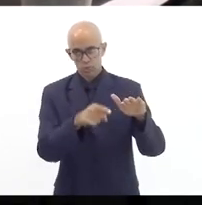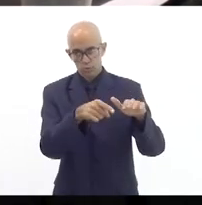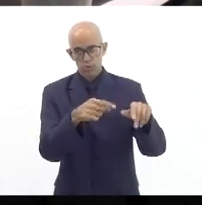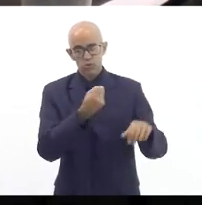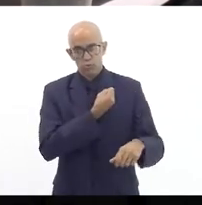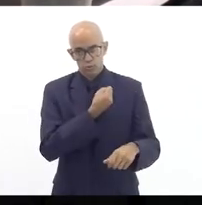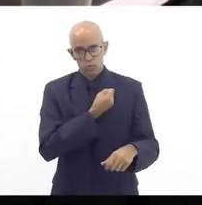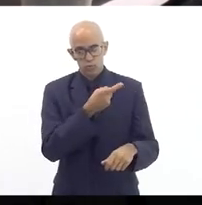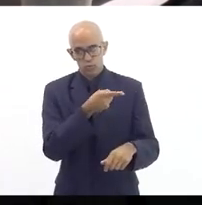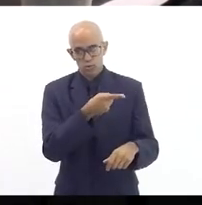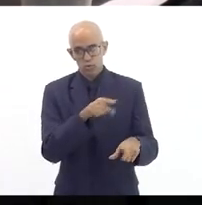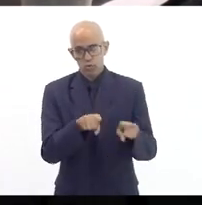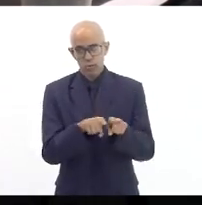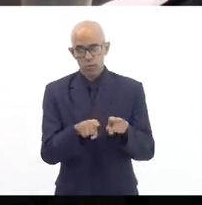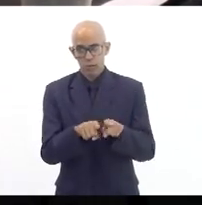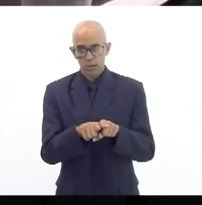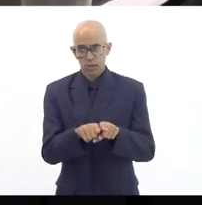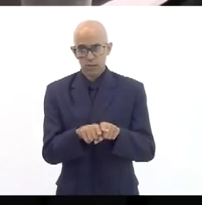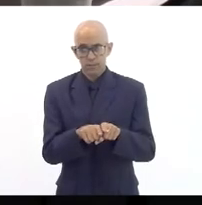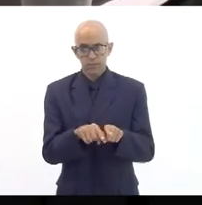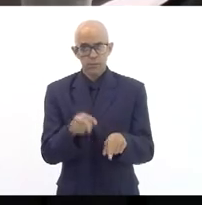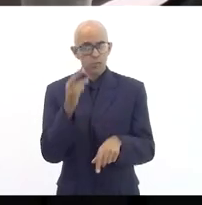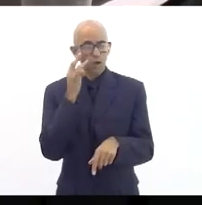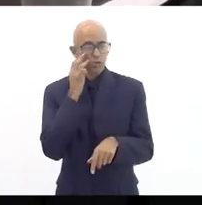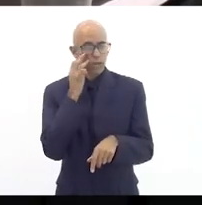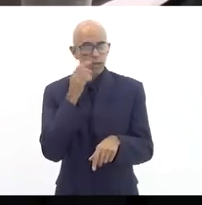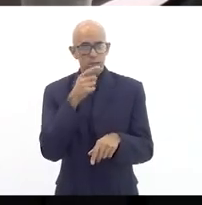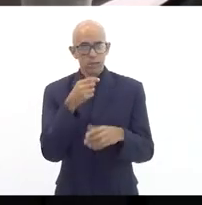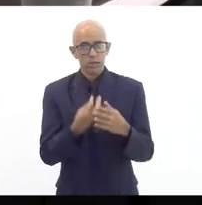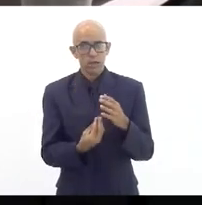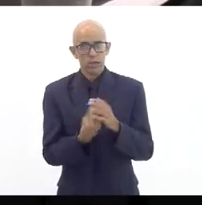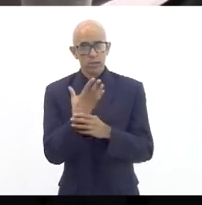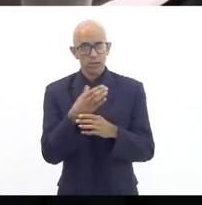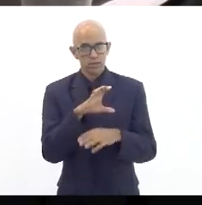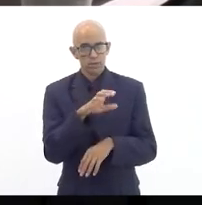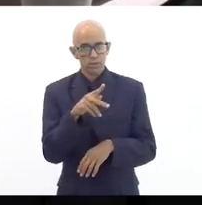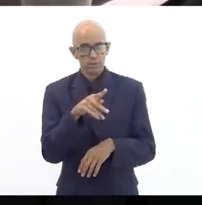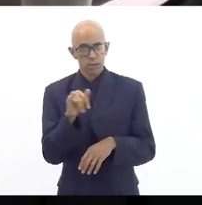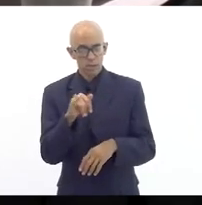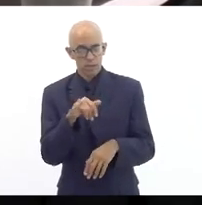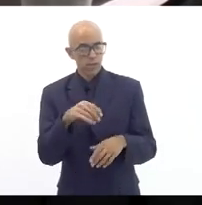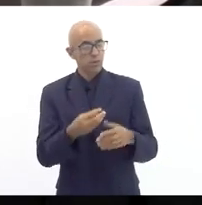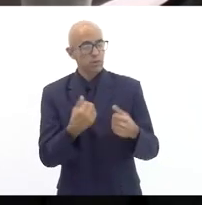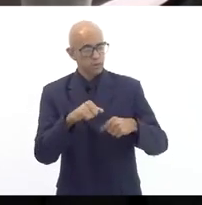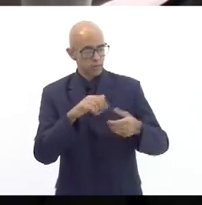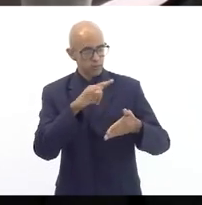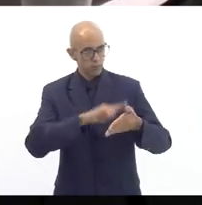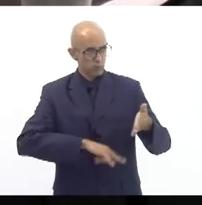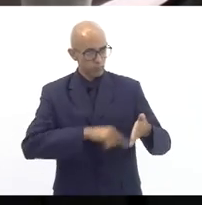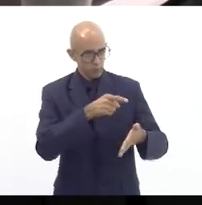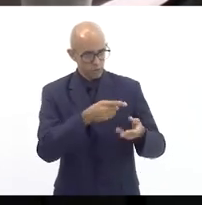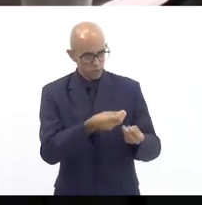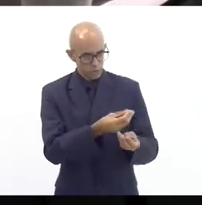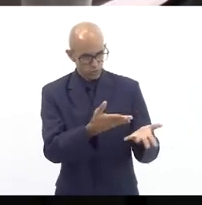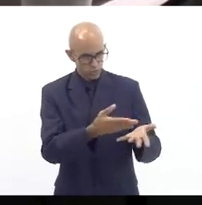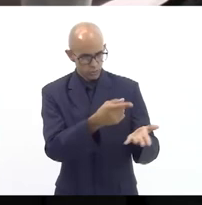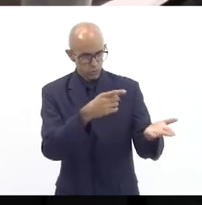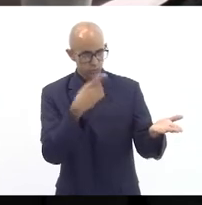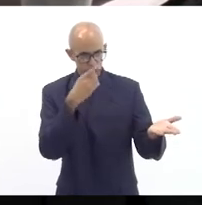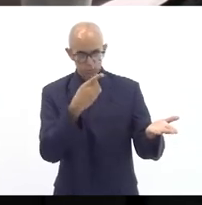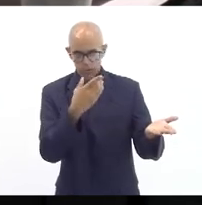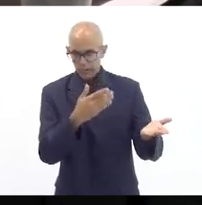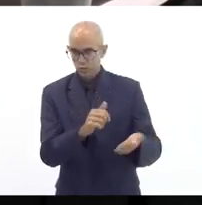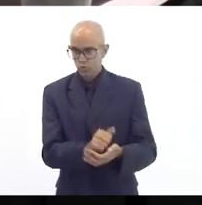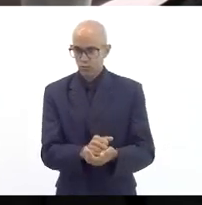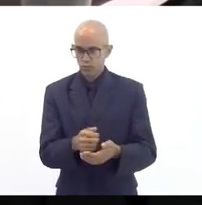estão subsidiando o Valdec, a construção dessas IPI de documentos que a gente já disponibilizou para os deputados. Assim. Primeiro, eu